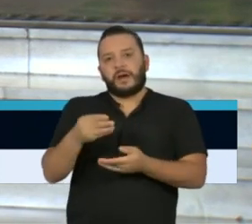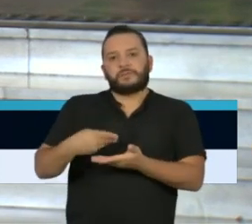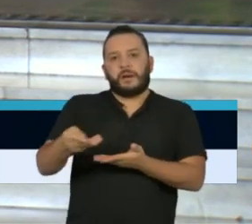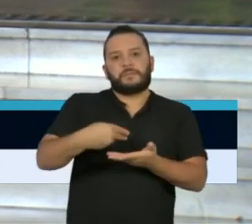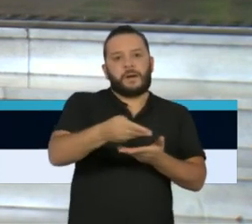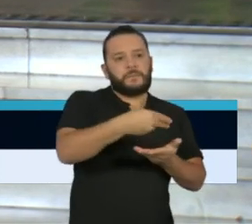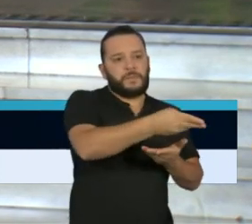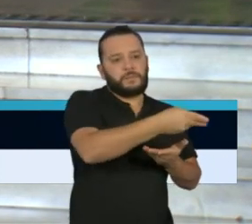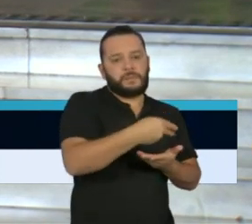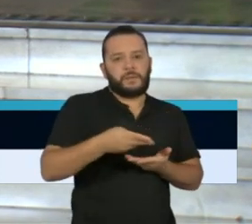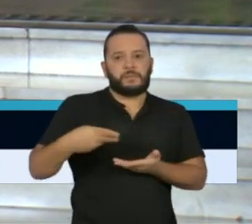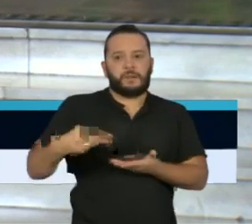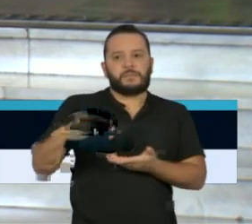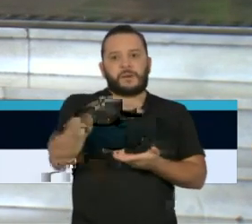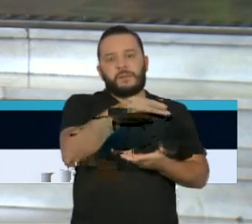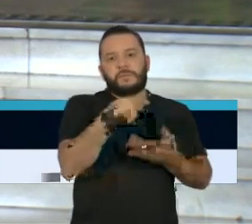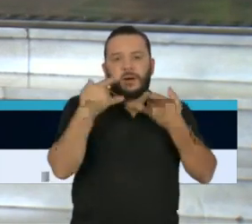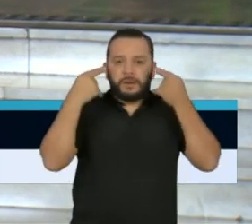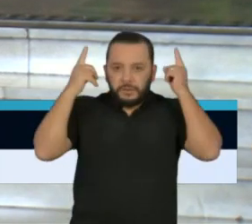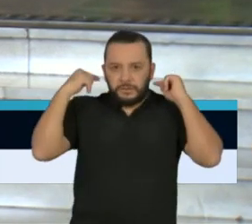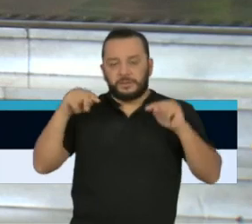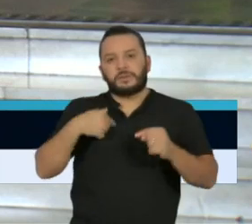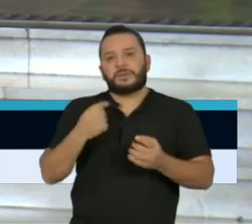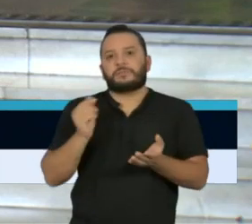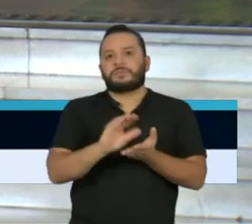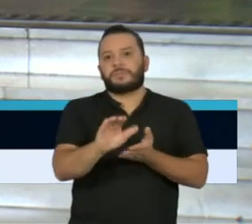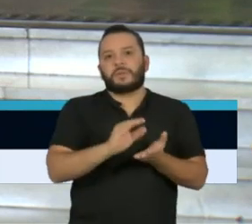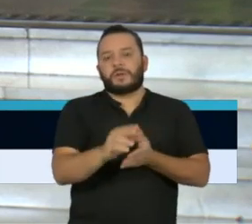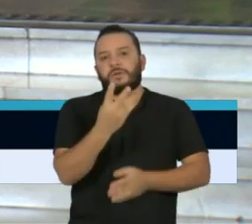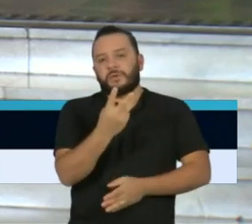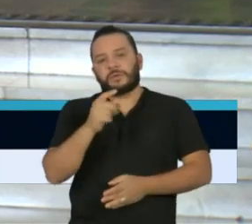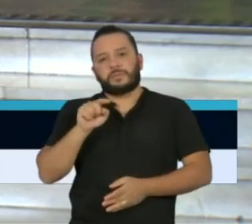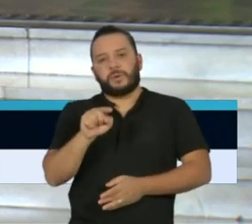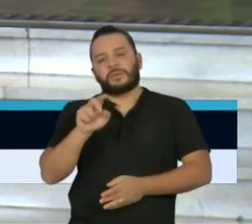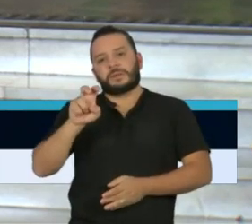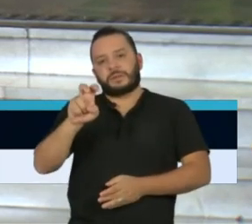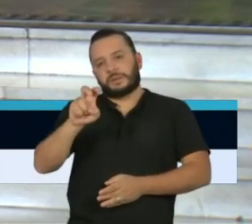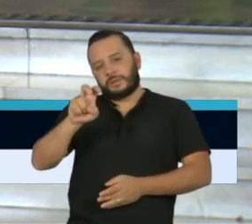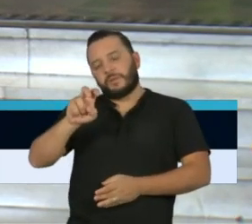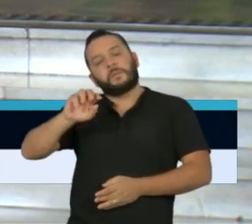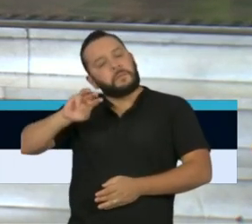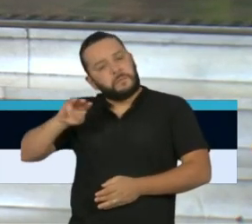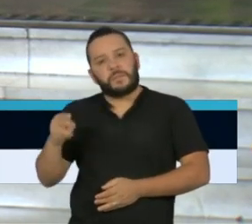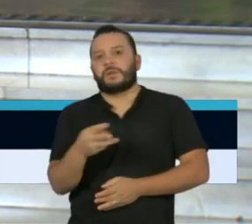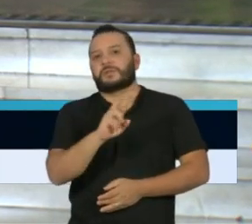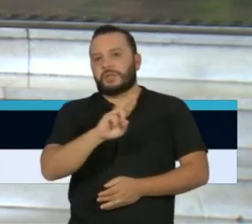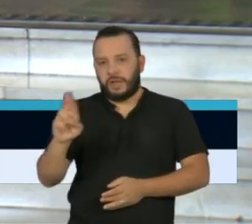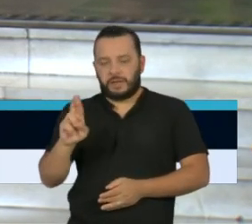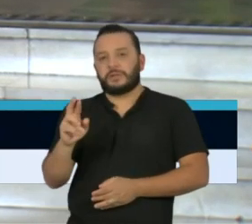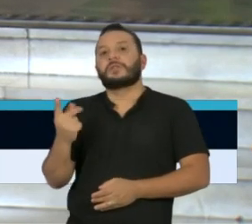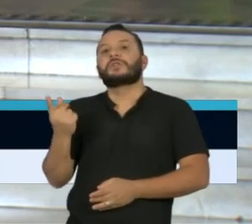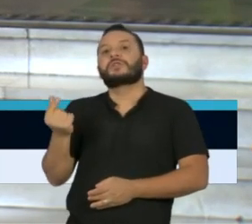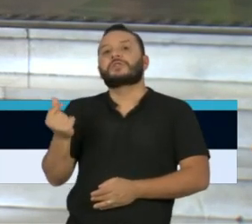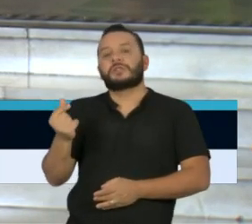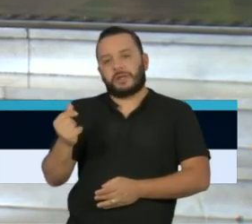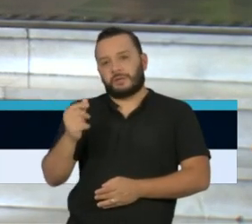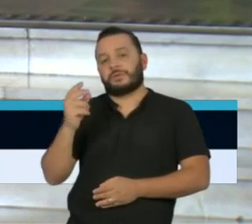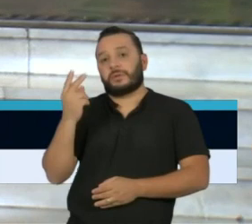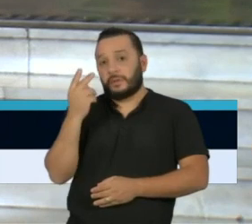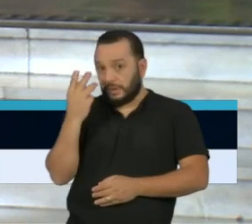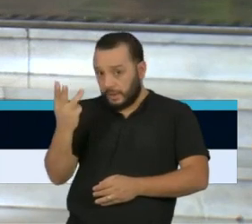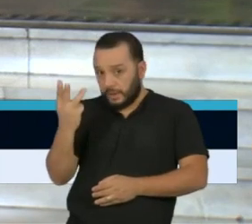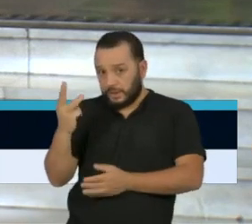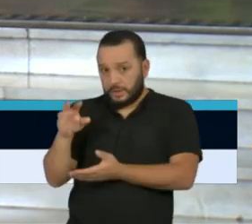financiamento para esta operação é de 2,5 milhões de reais e os recursos foram integralmente doados por 3